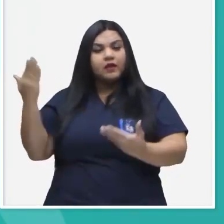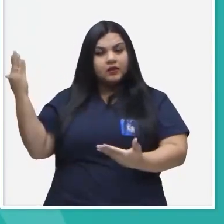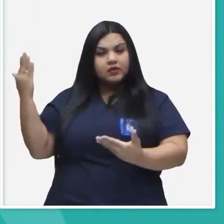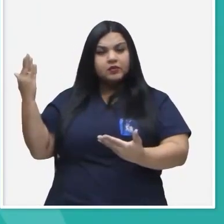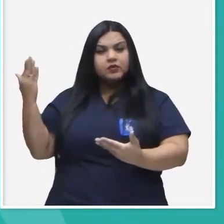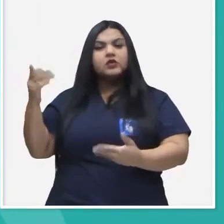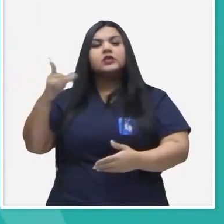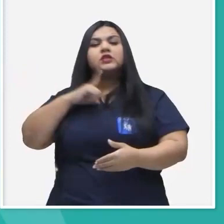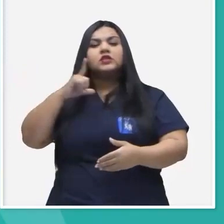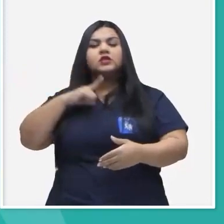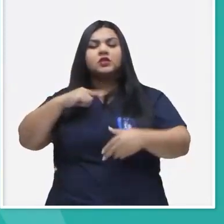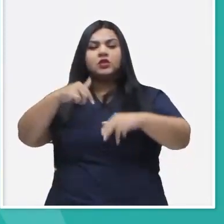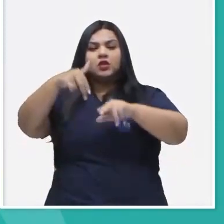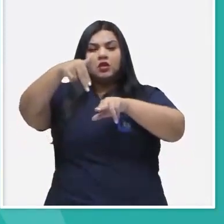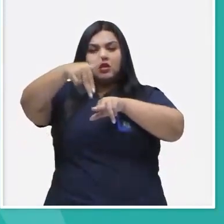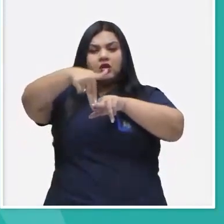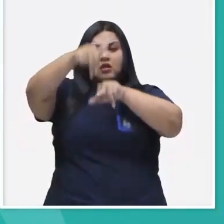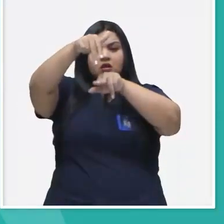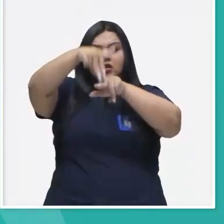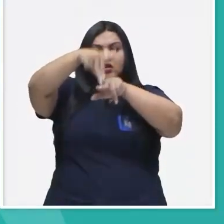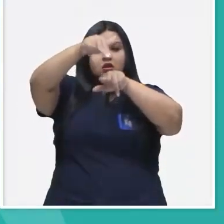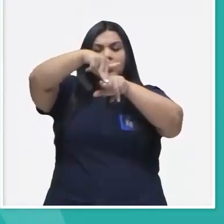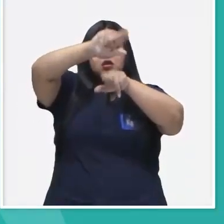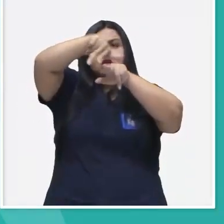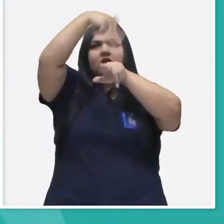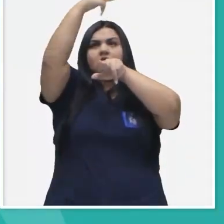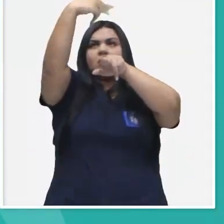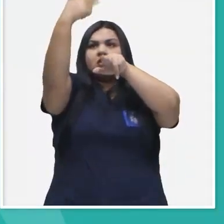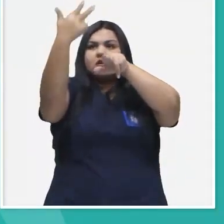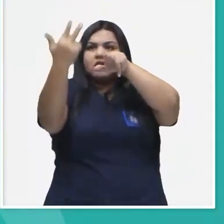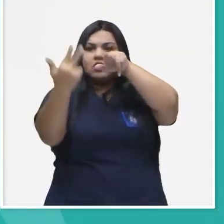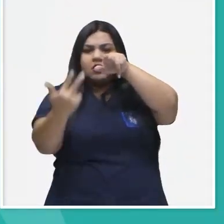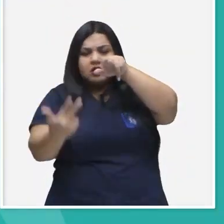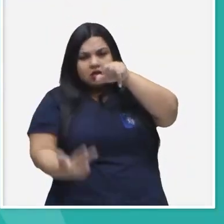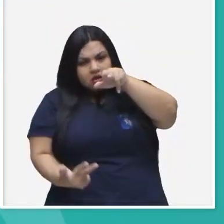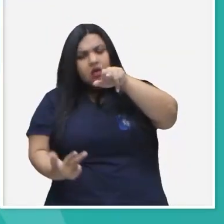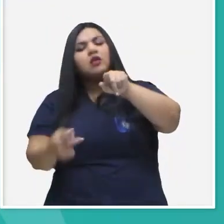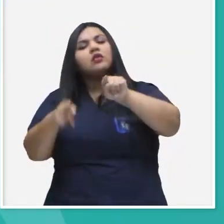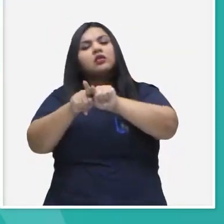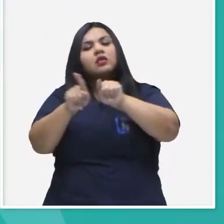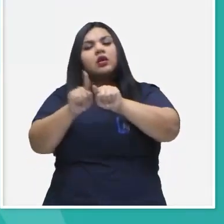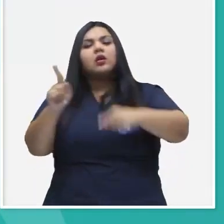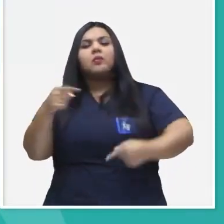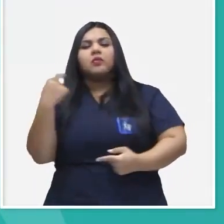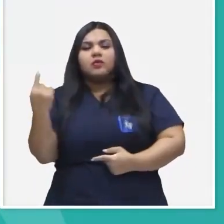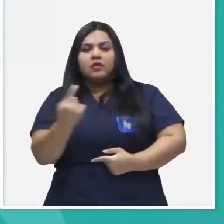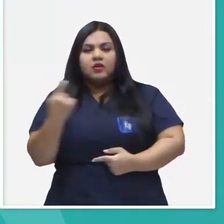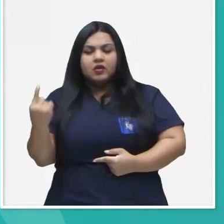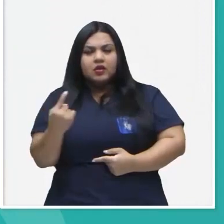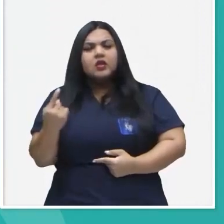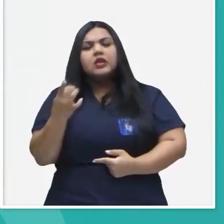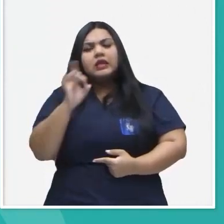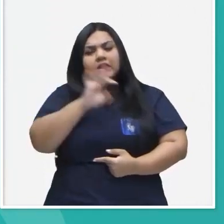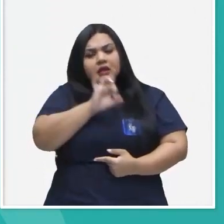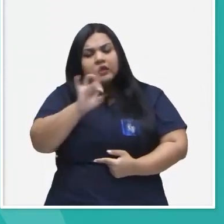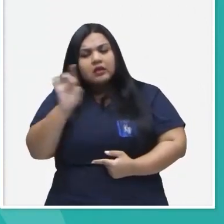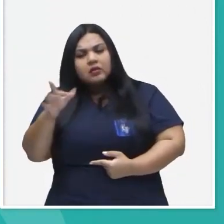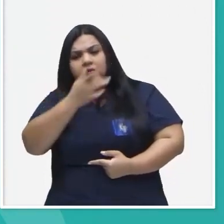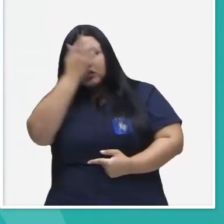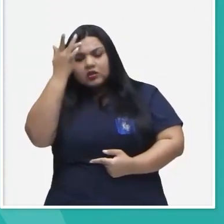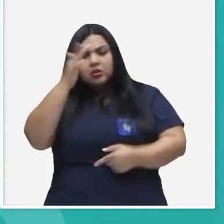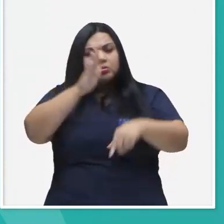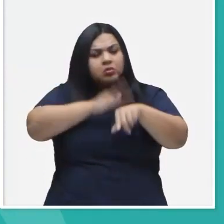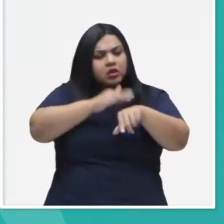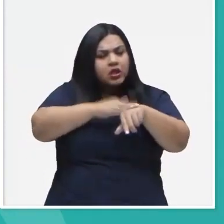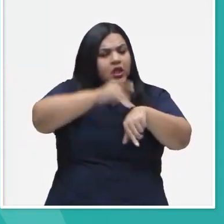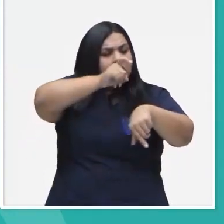nós temos o salto ornamental, que também é uma prova individual sem interação. Cada um vai competir no seu